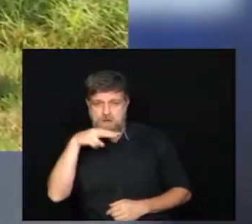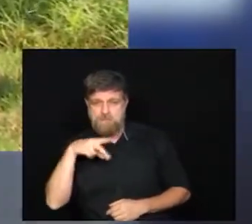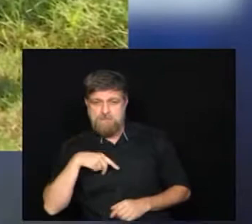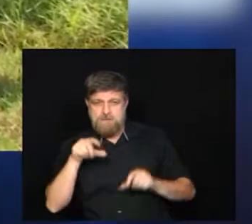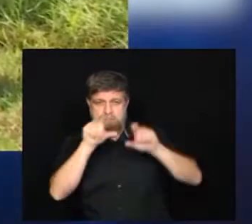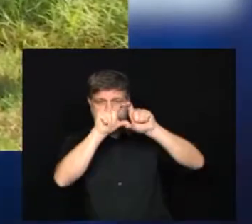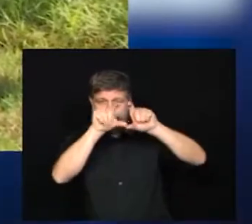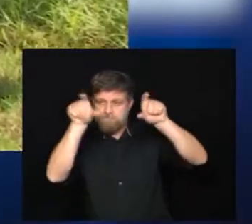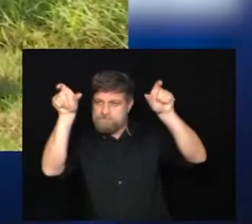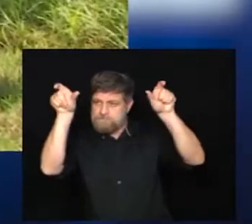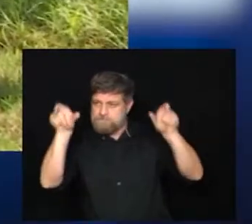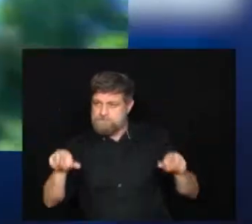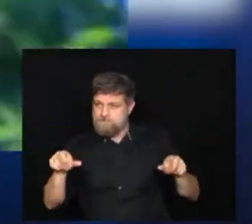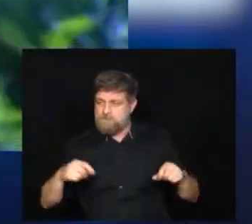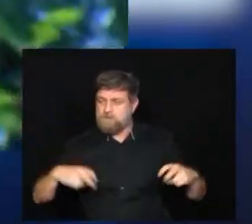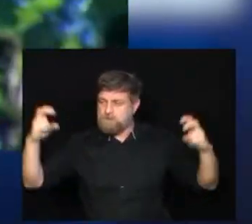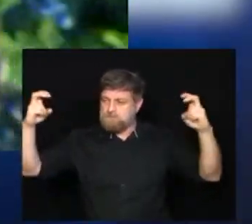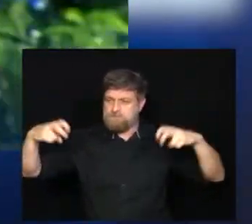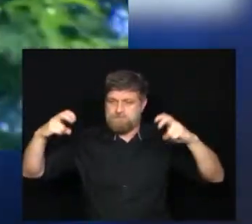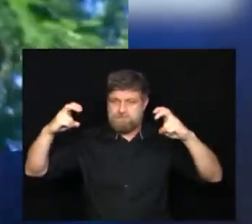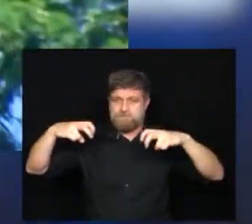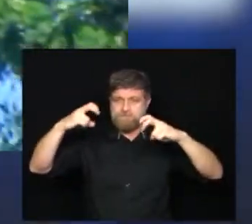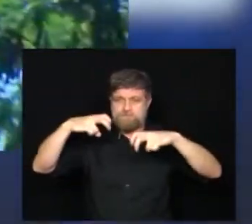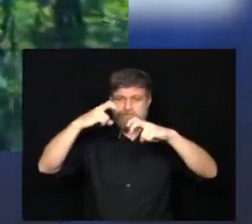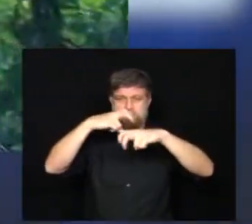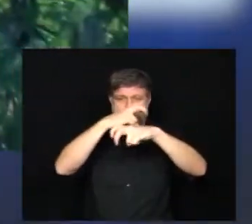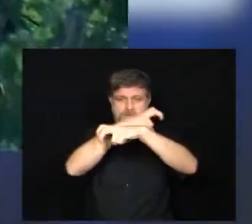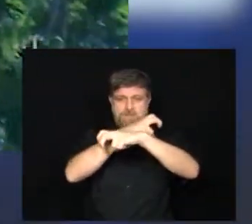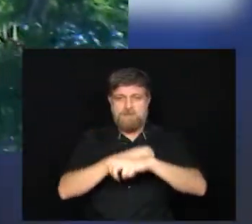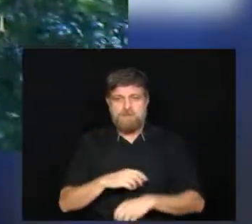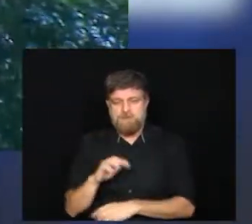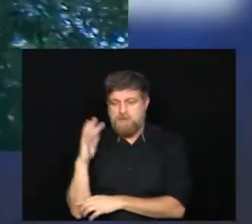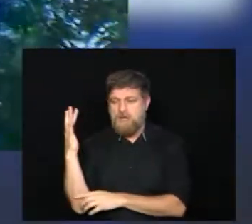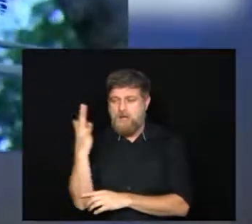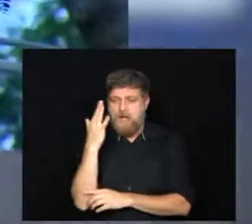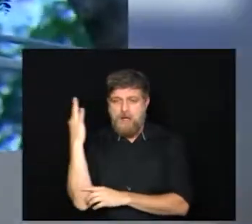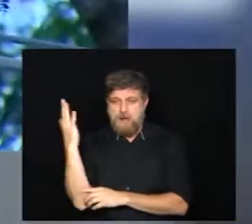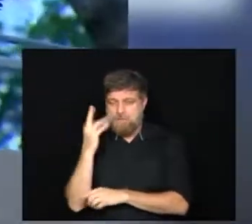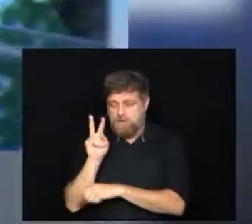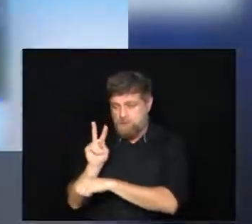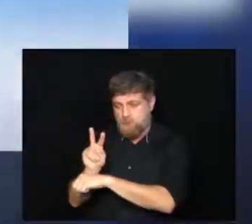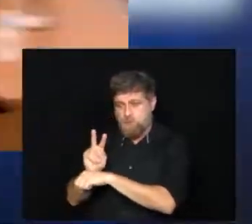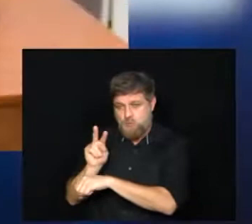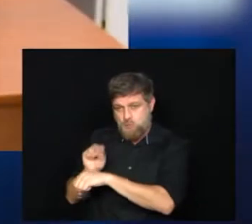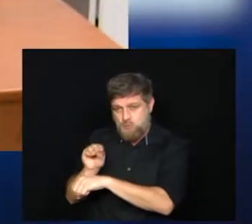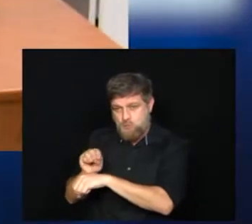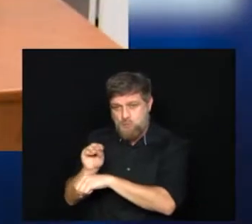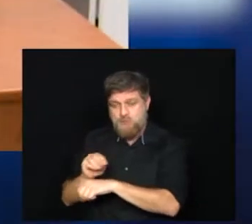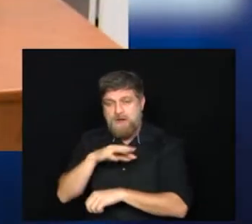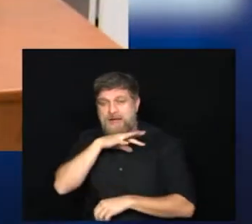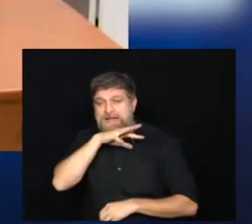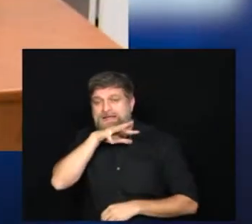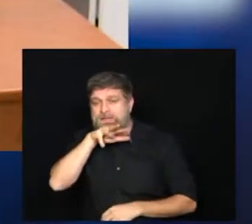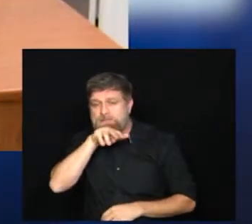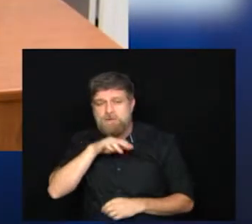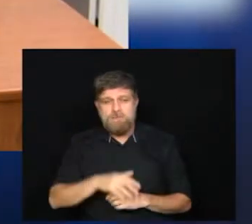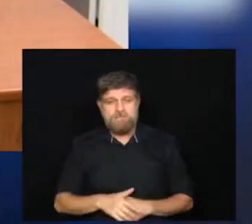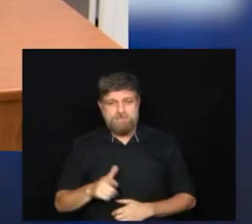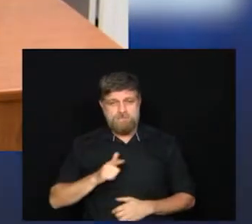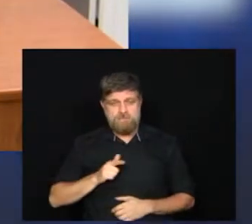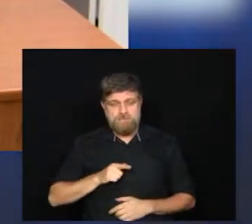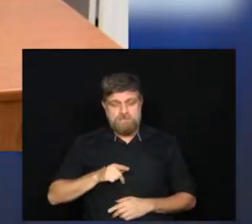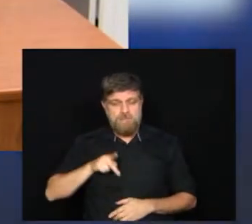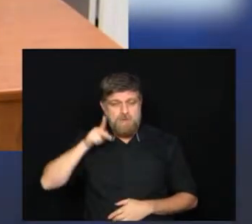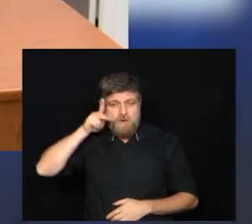instalações das passagens de fauna para animais silvestres em áreas de proteção ambiental. Comissão de Políticas